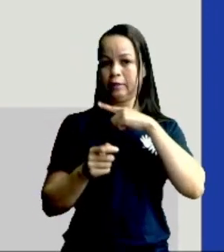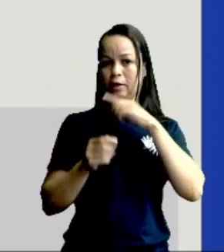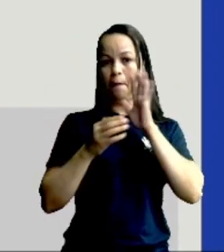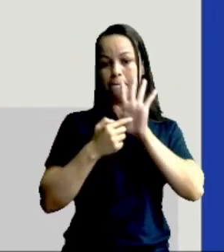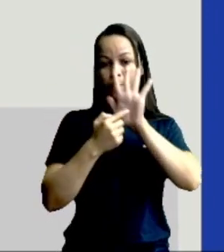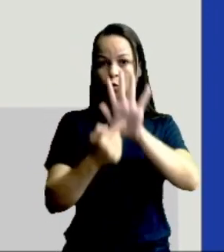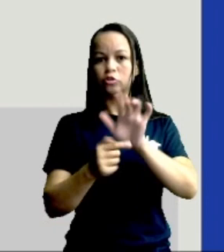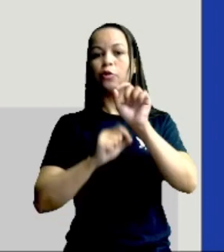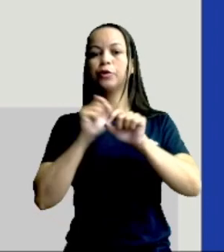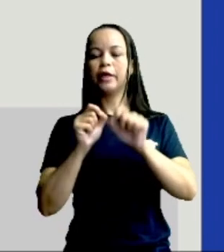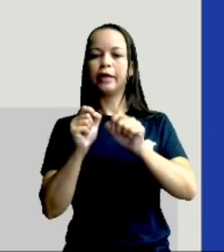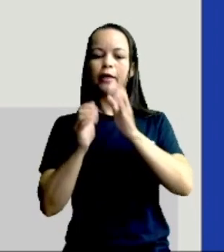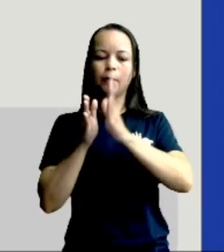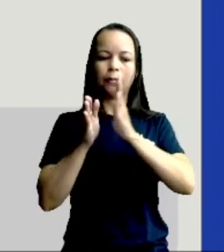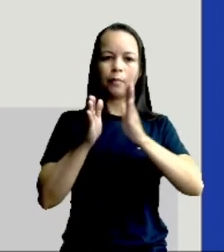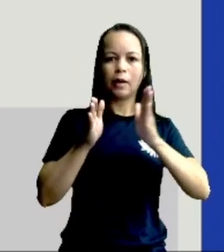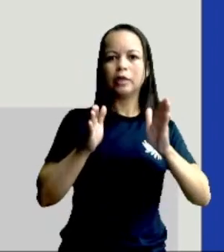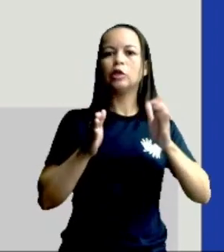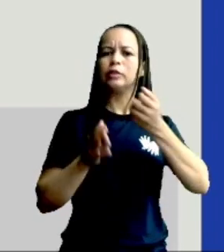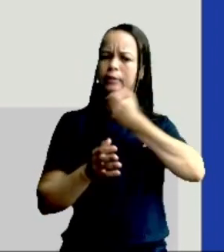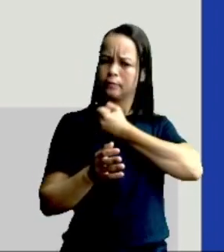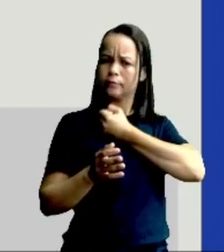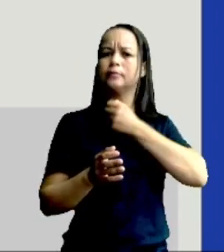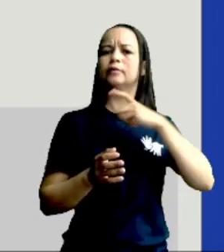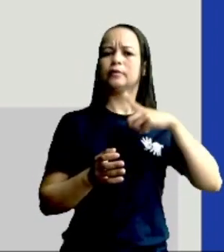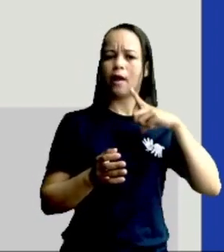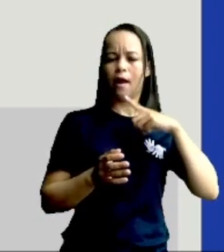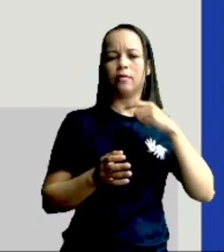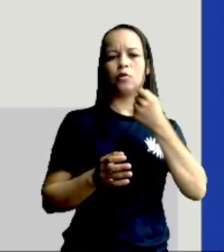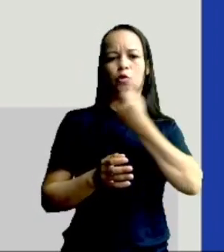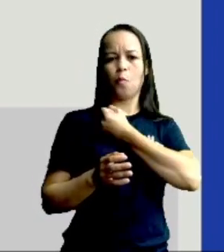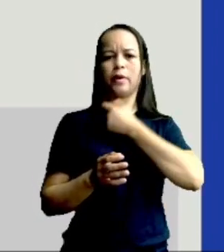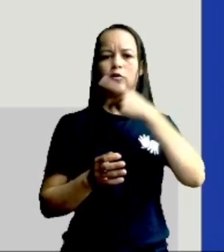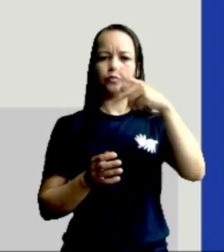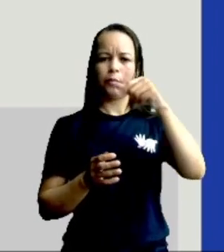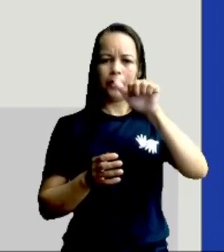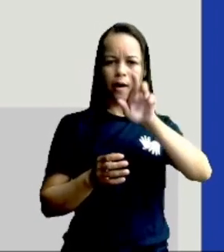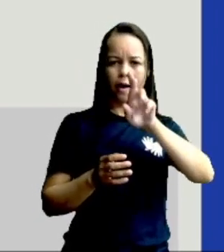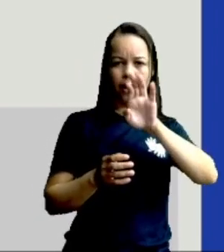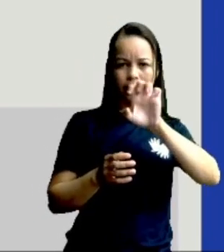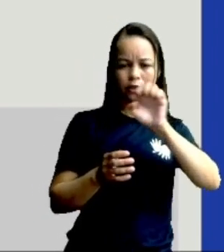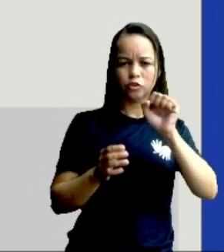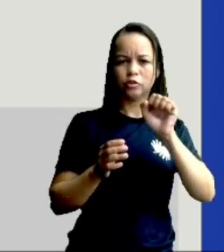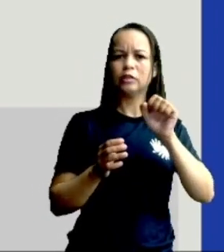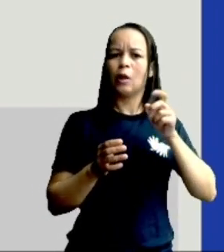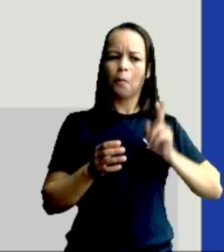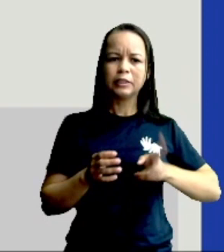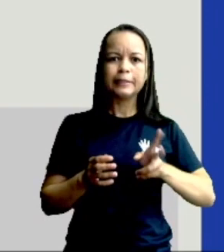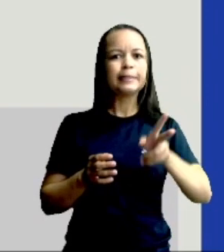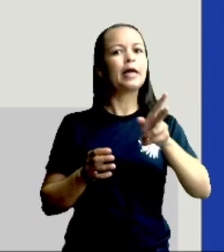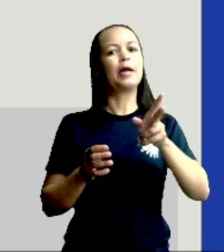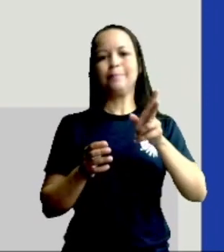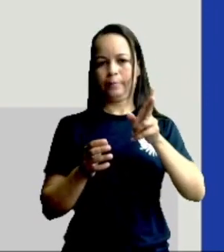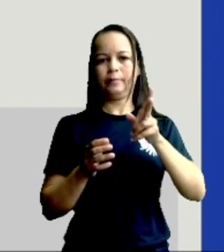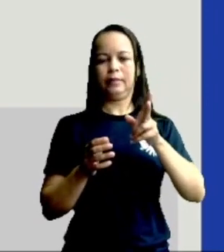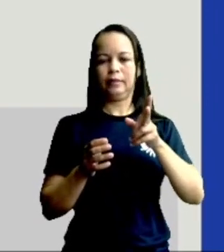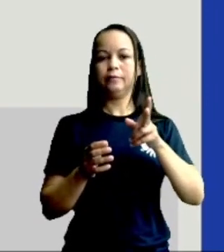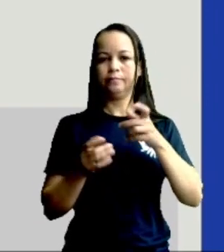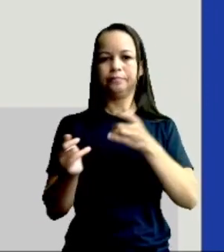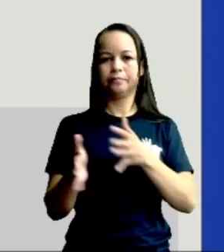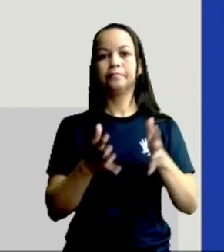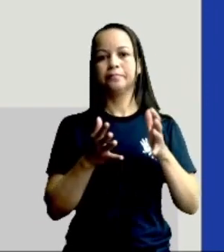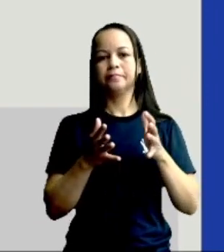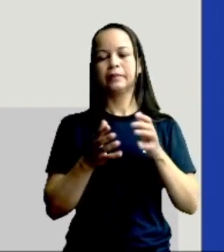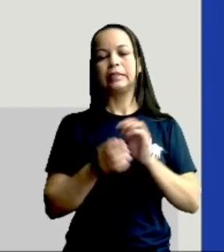nessa sequência. Então, eu parei aí no 12, porque o conjunto dos números pares são infinitos, o nosso conjunto dos números naturais ele não é